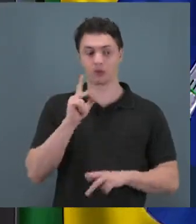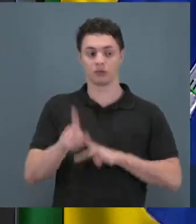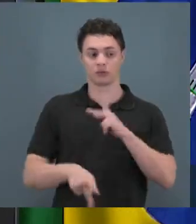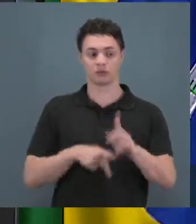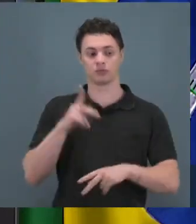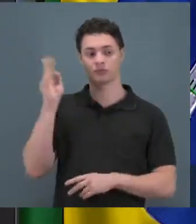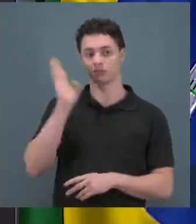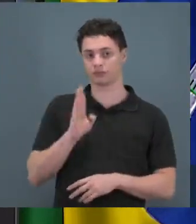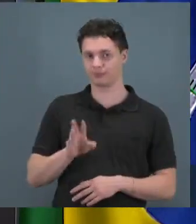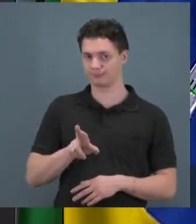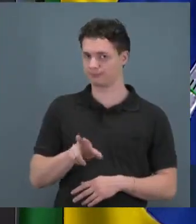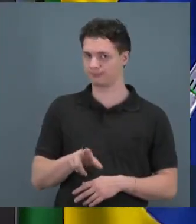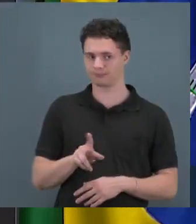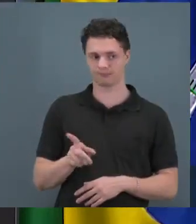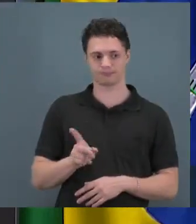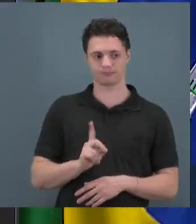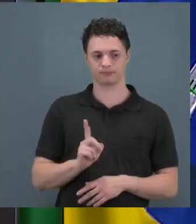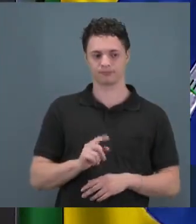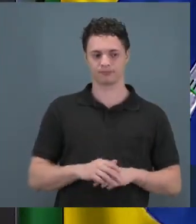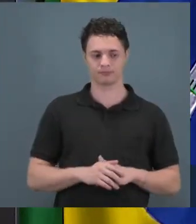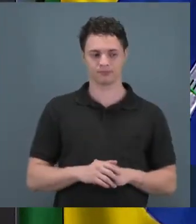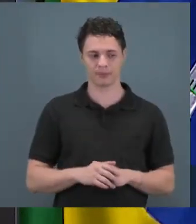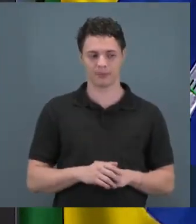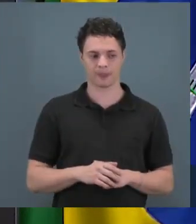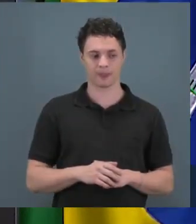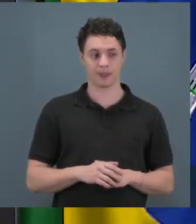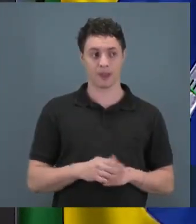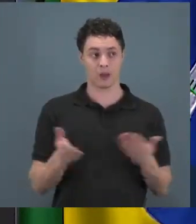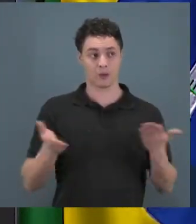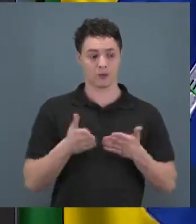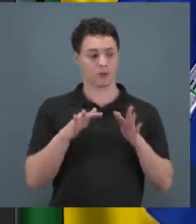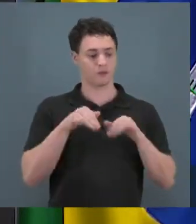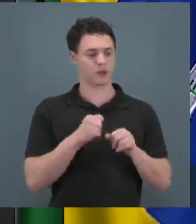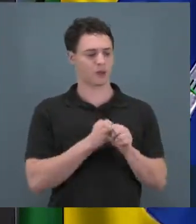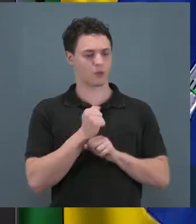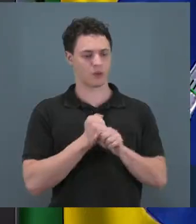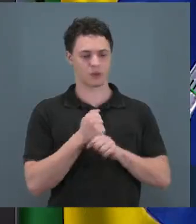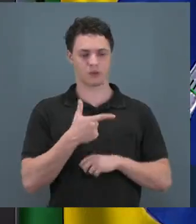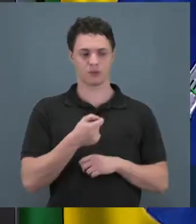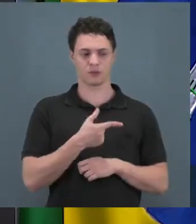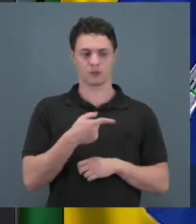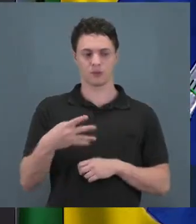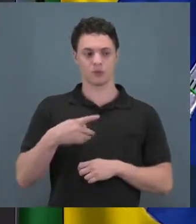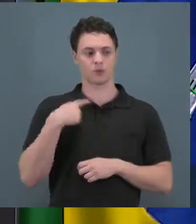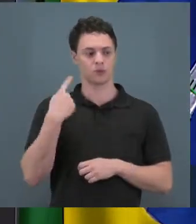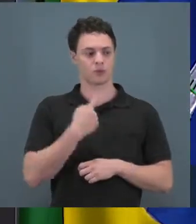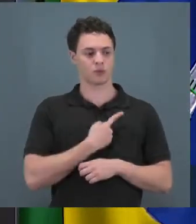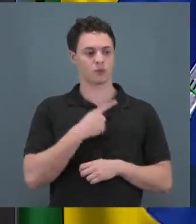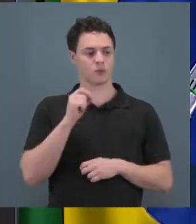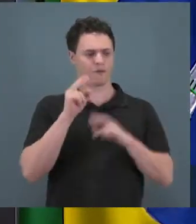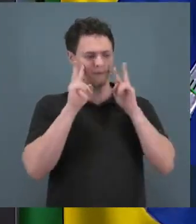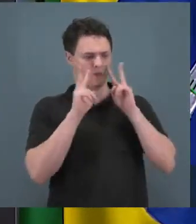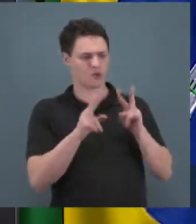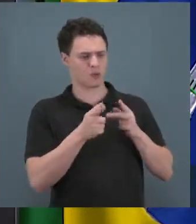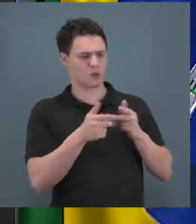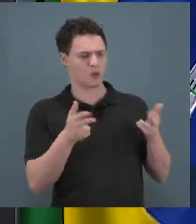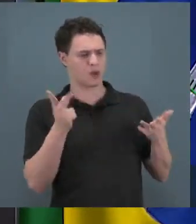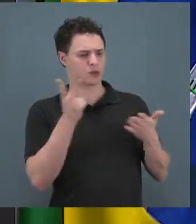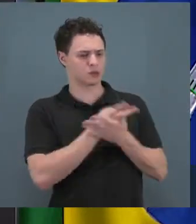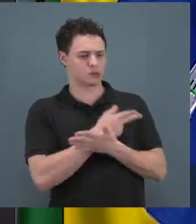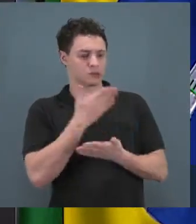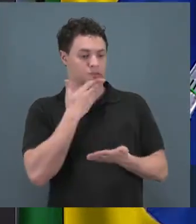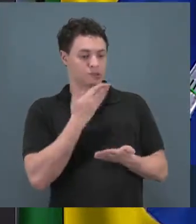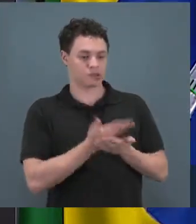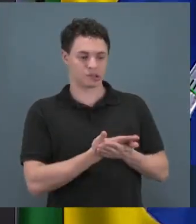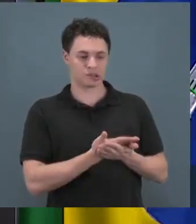que não é. No final desse ano de 2024, estamos diante de um acontecimento